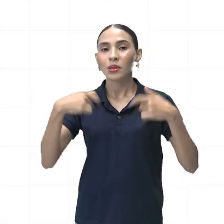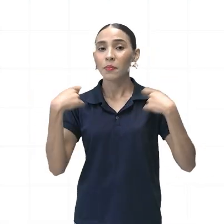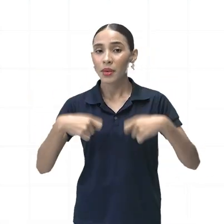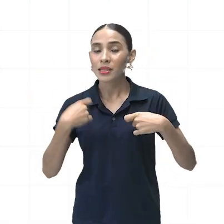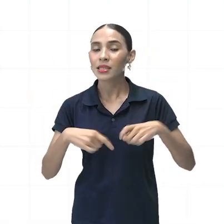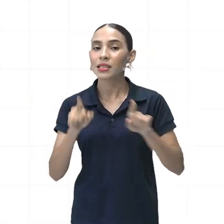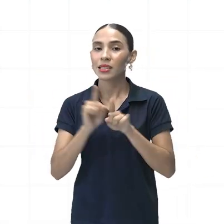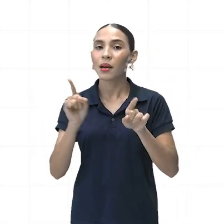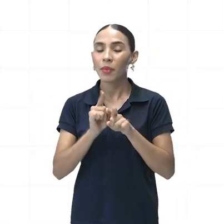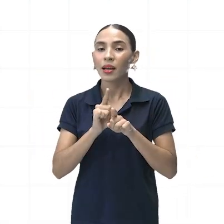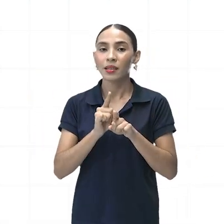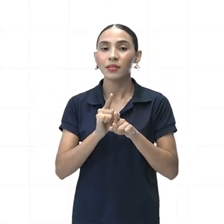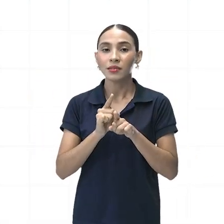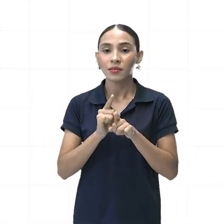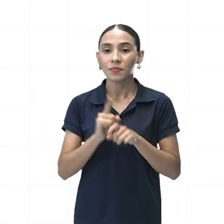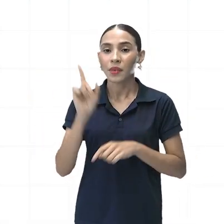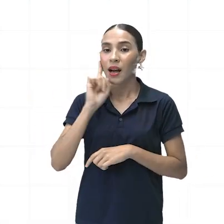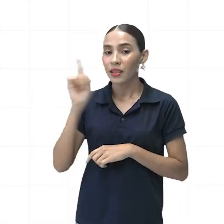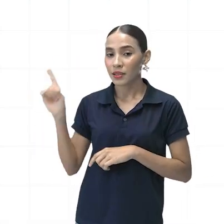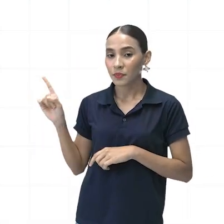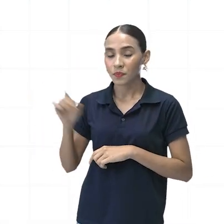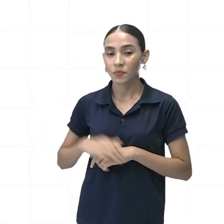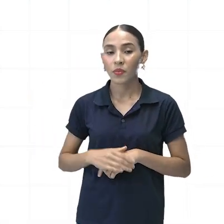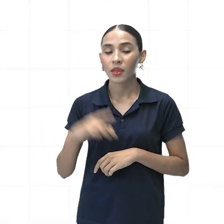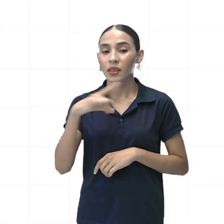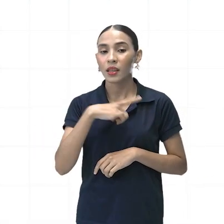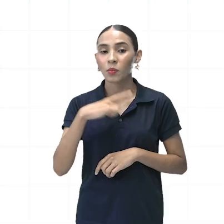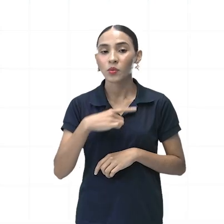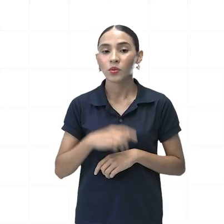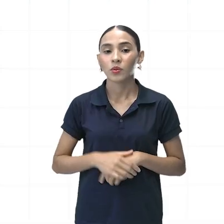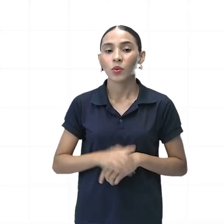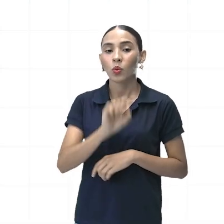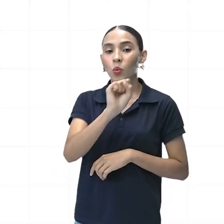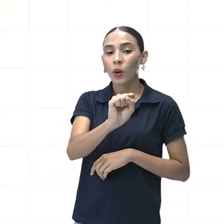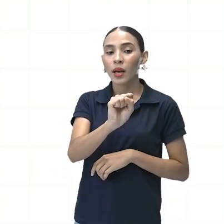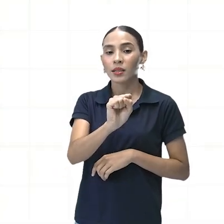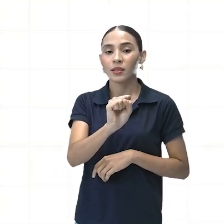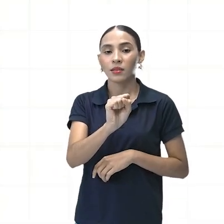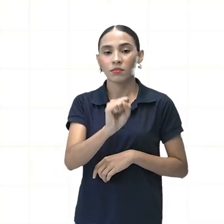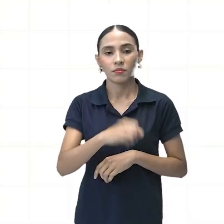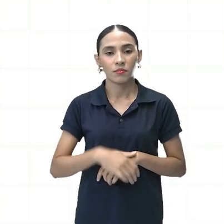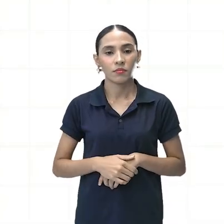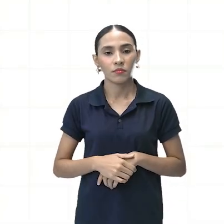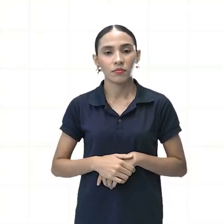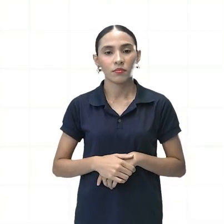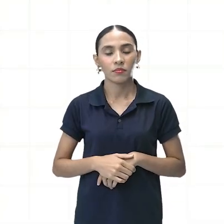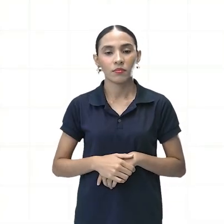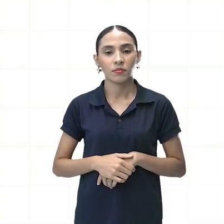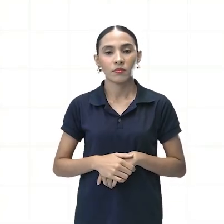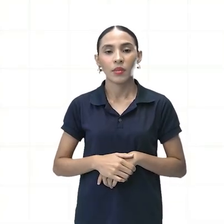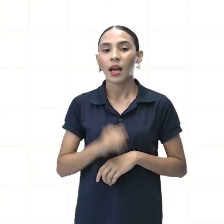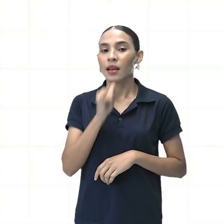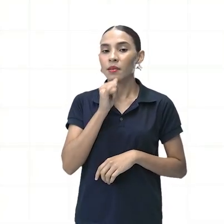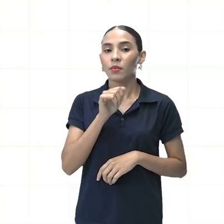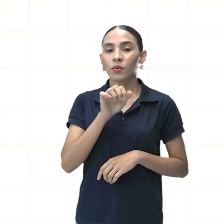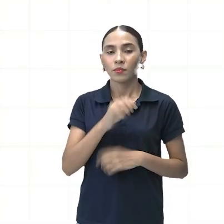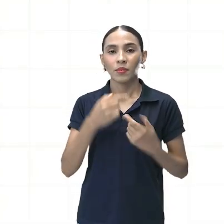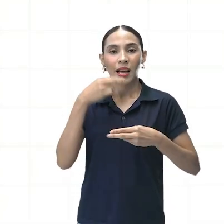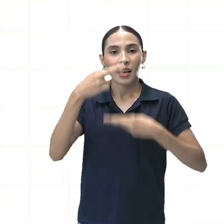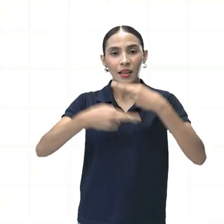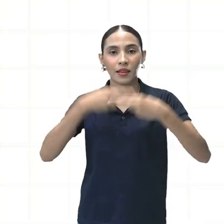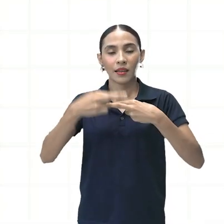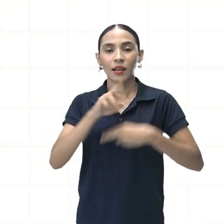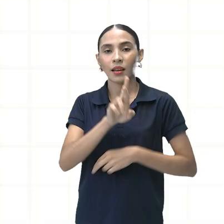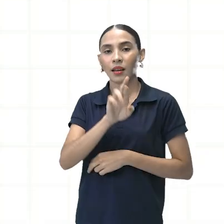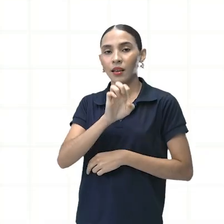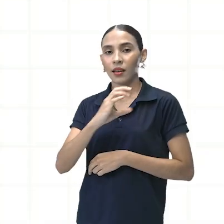ser tomadas com relação a elas. Temos o S, o R de reciclar. O